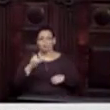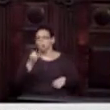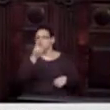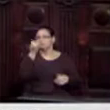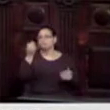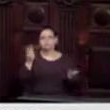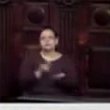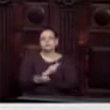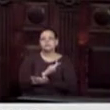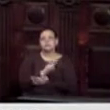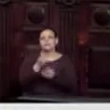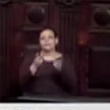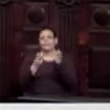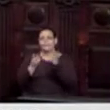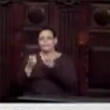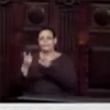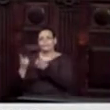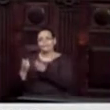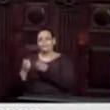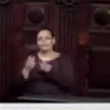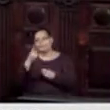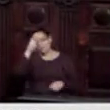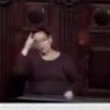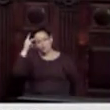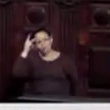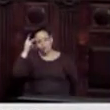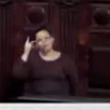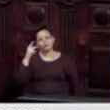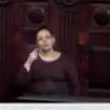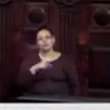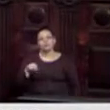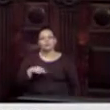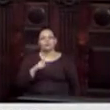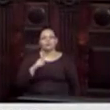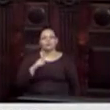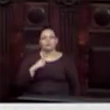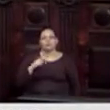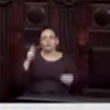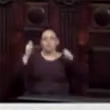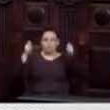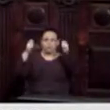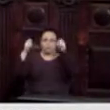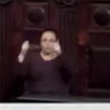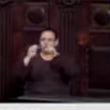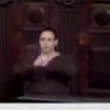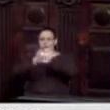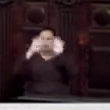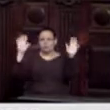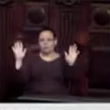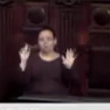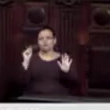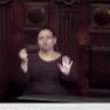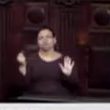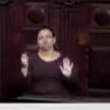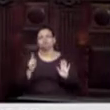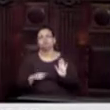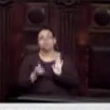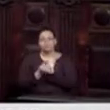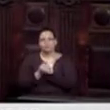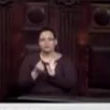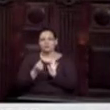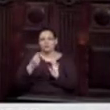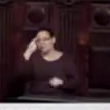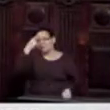frente, perseguem inclusive pessoas que não estavam manifestando, claramente simbolizando que veio uma ordem de